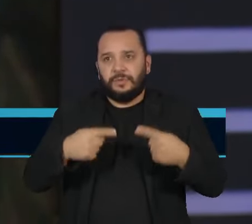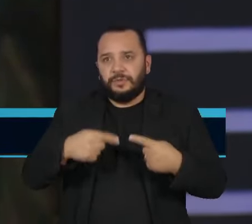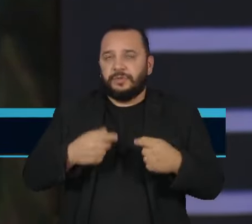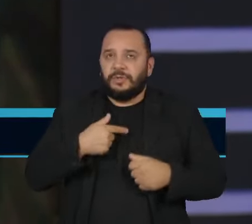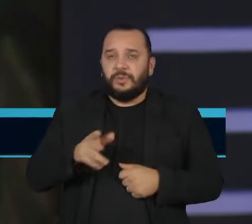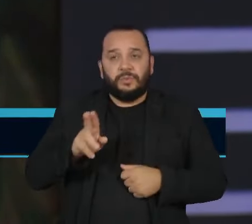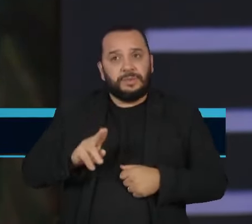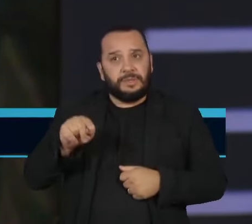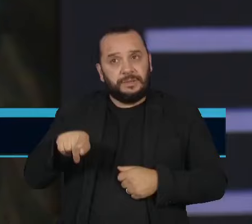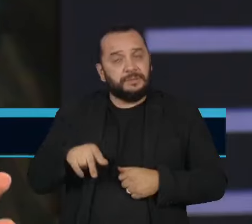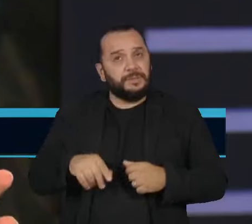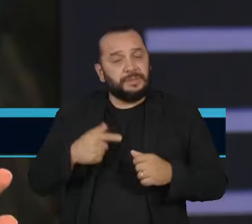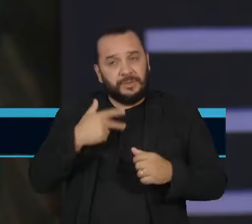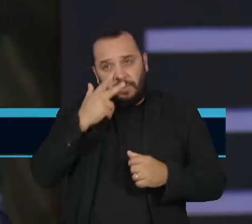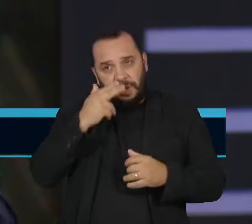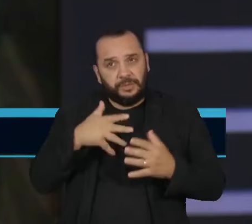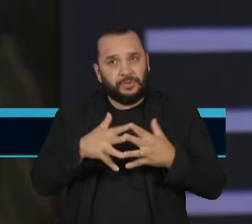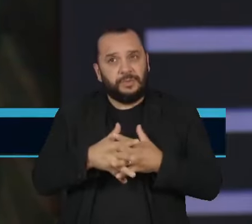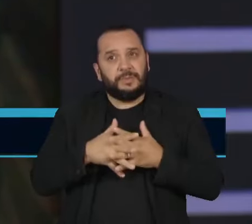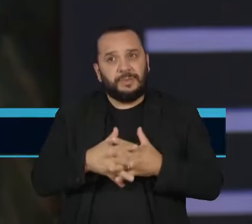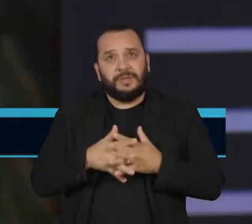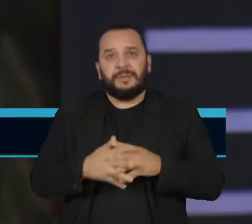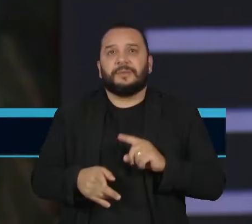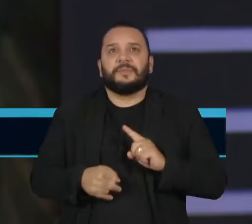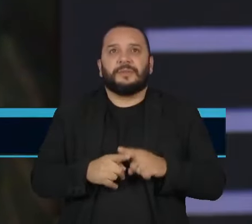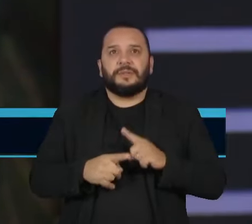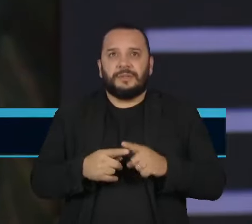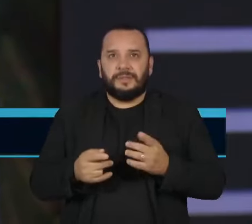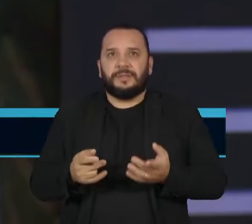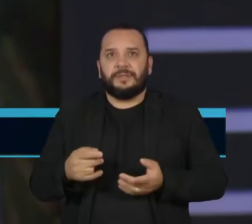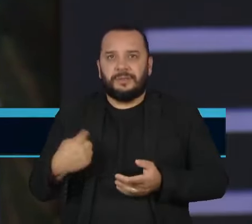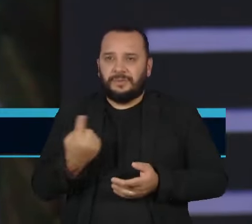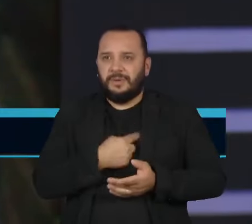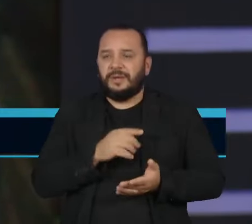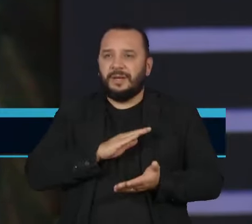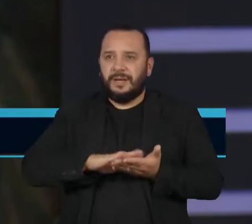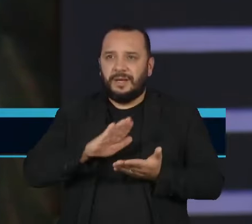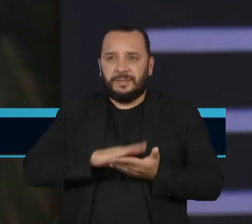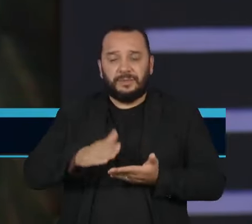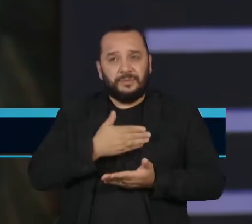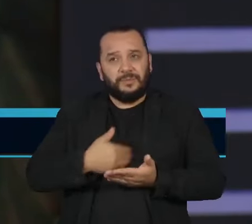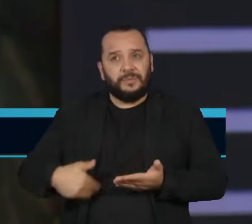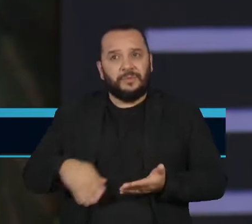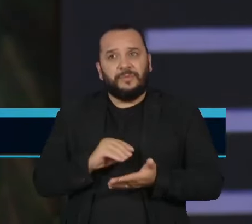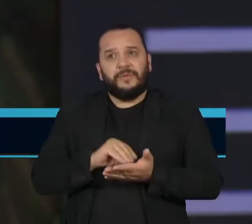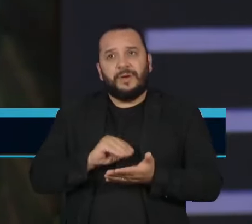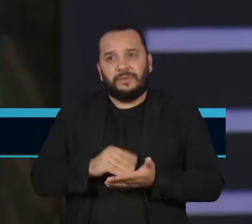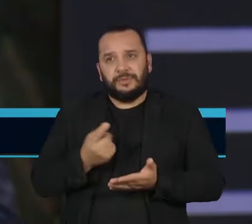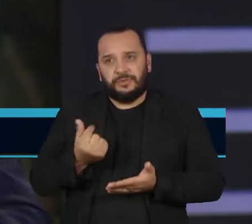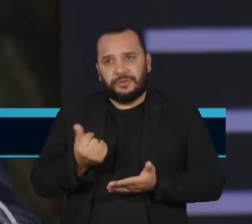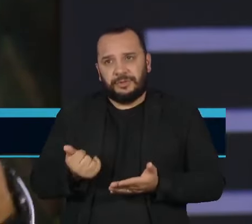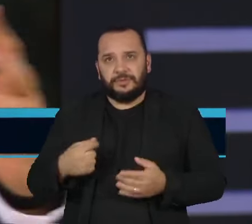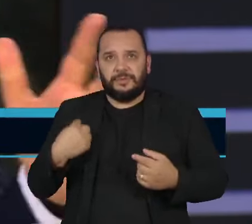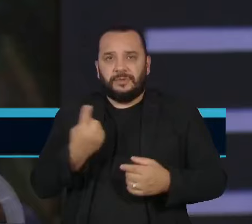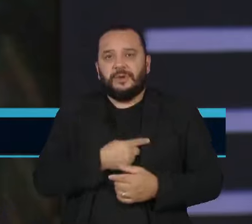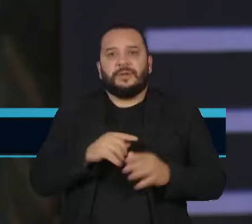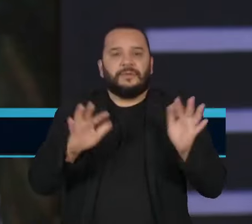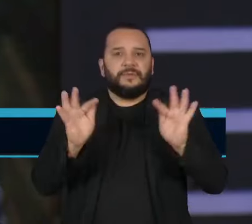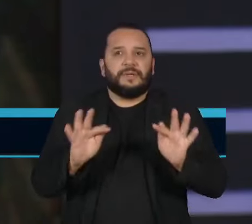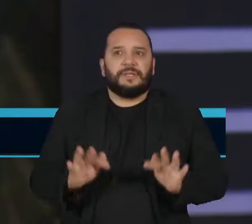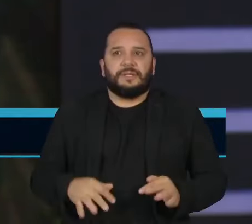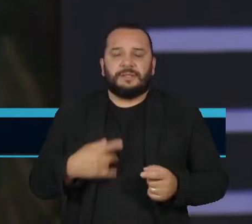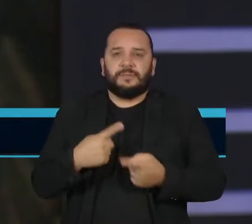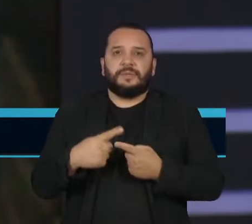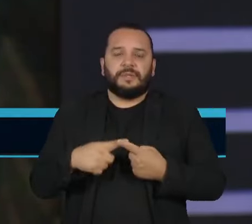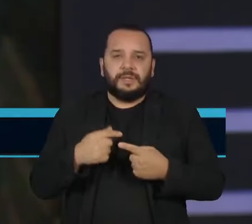orçamento. Acho complicado porque nós temos um déficit público à mercê. Eu só queria dizer uma coisa, é o seguinte, nós ficamos muito contentes com o avanço